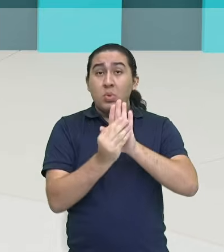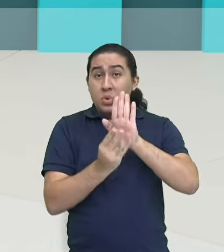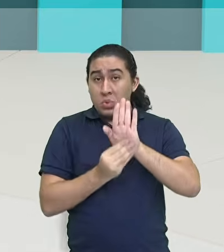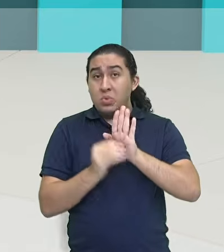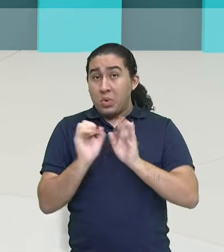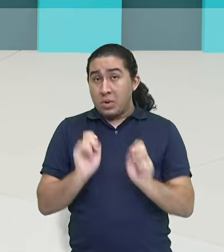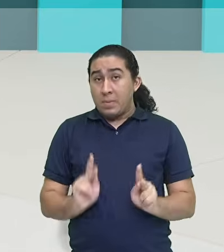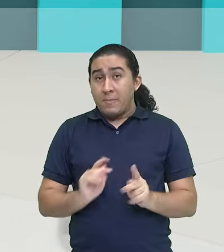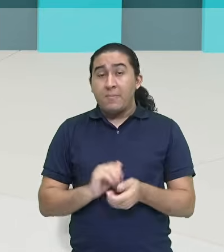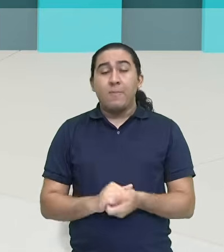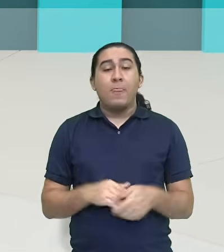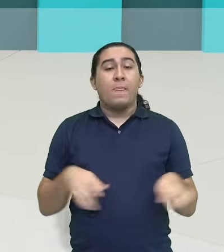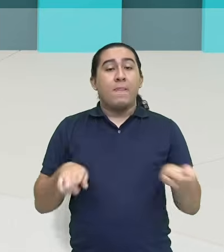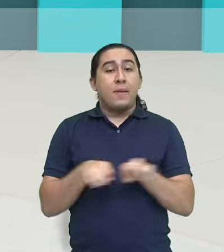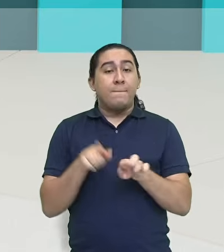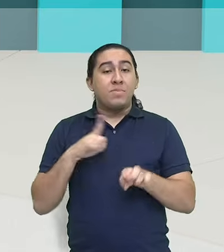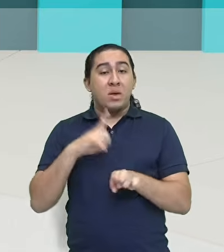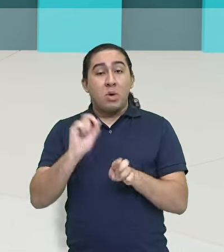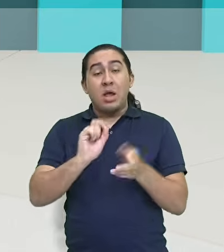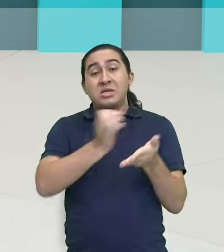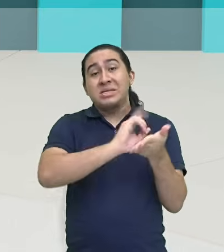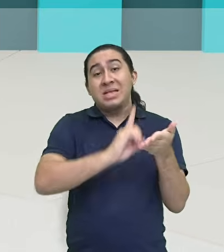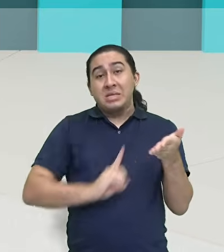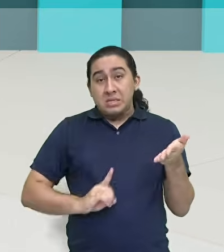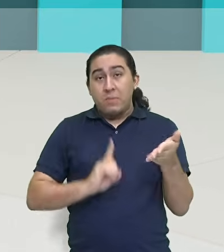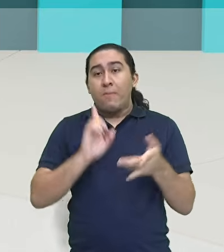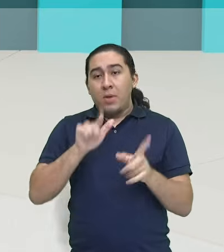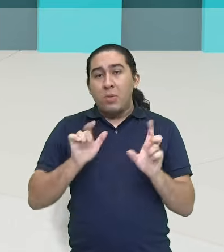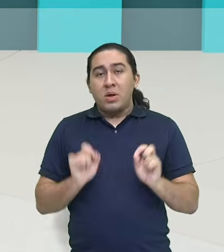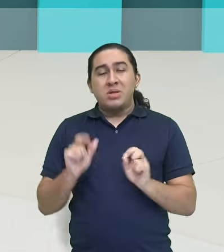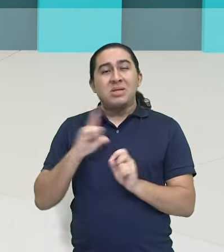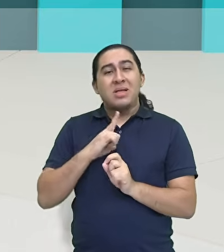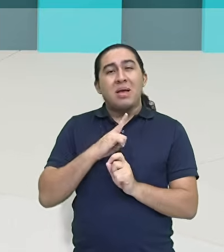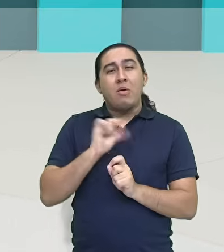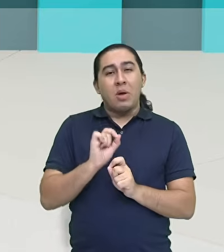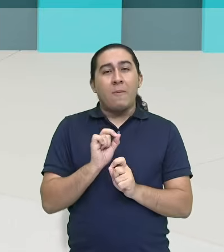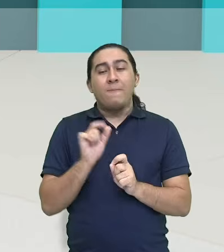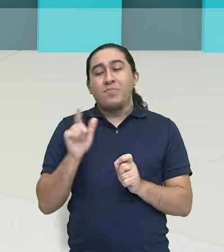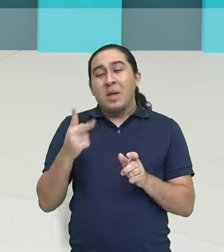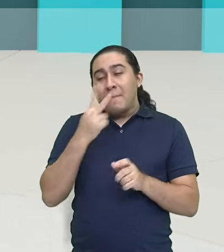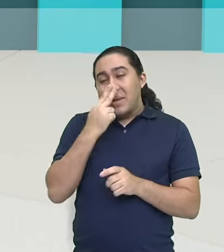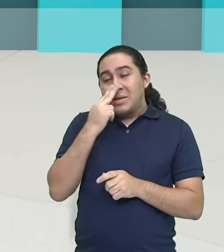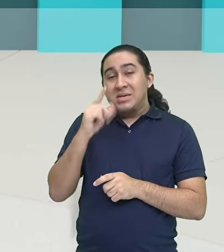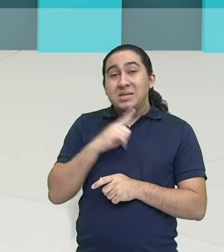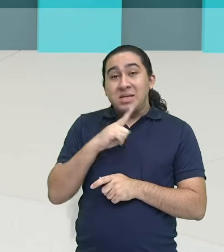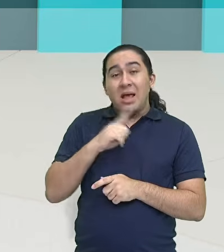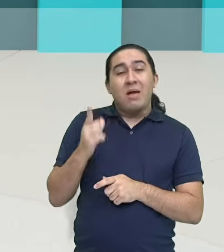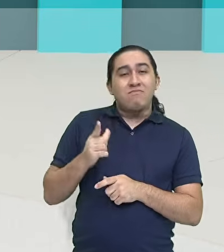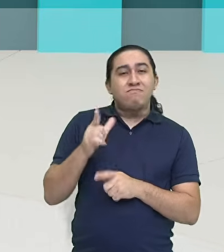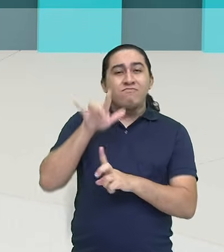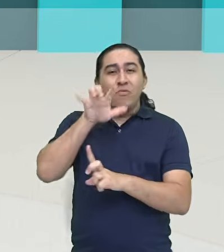bom? Nós vamos ter a dissertação, que é convencer você a respeito de alguma ideia. Geralmente,